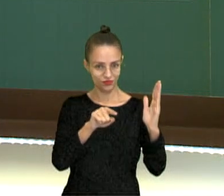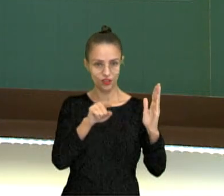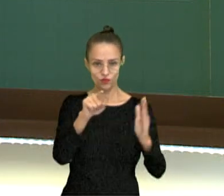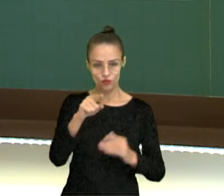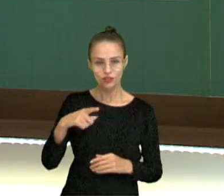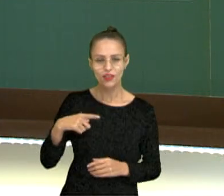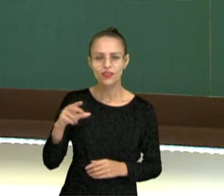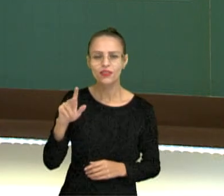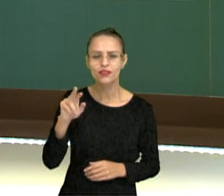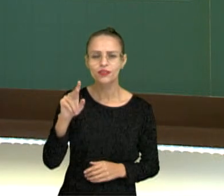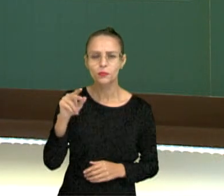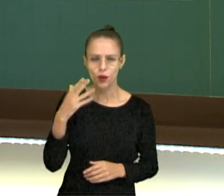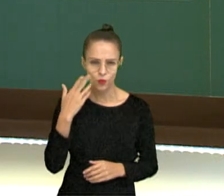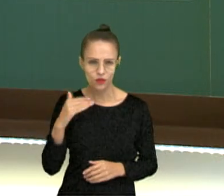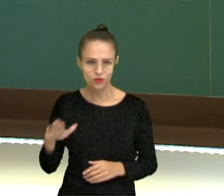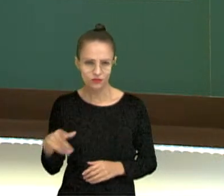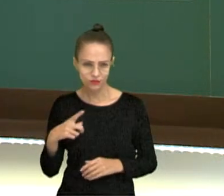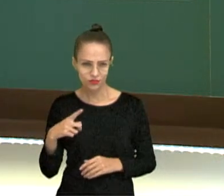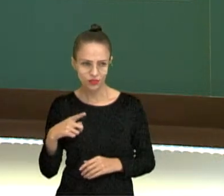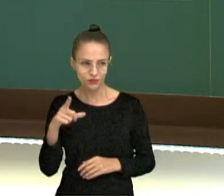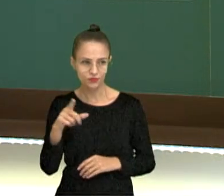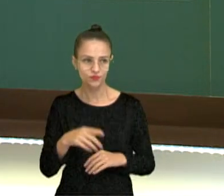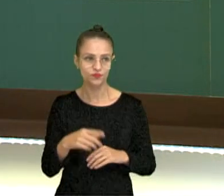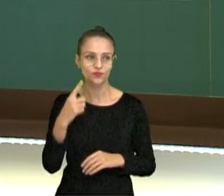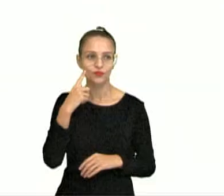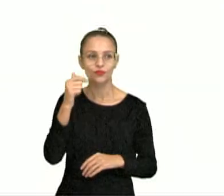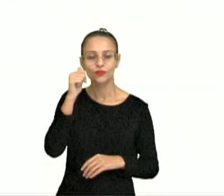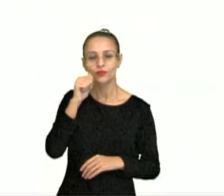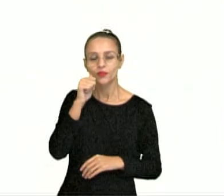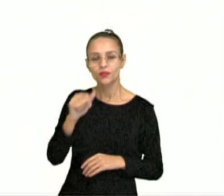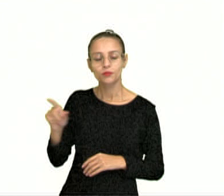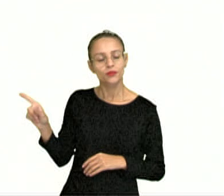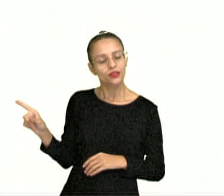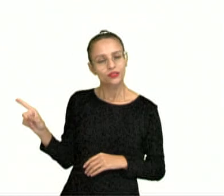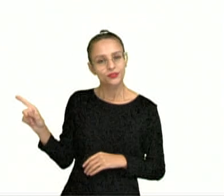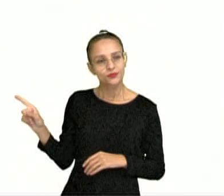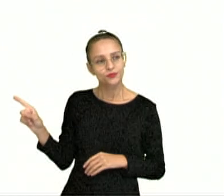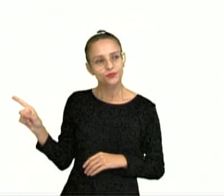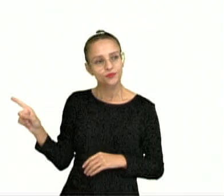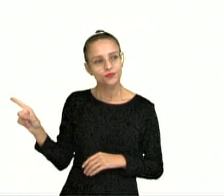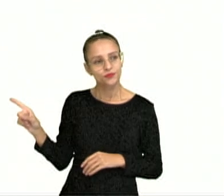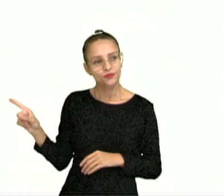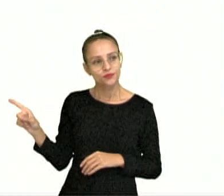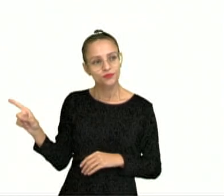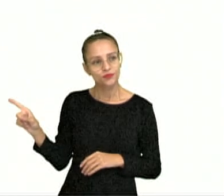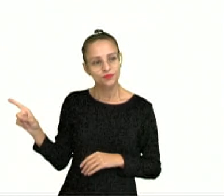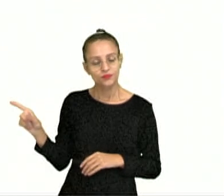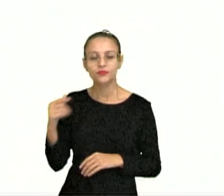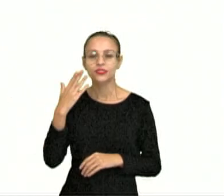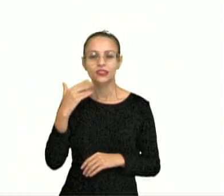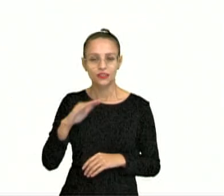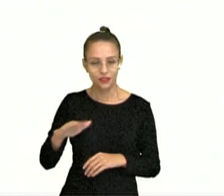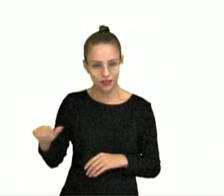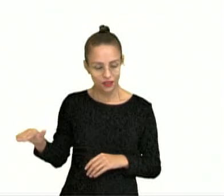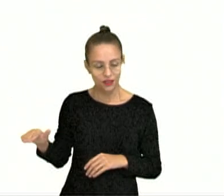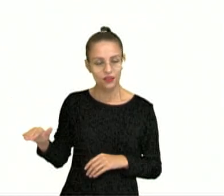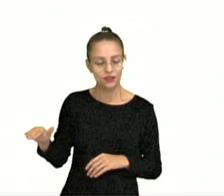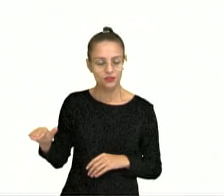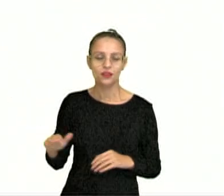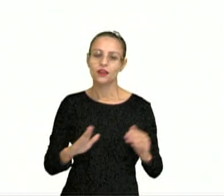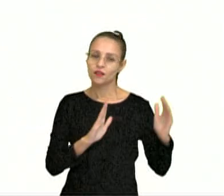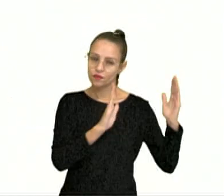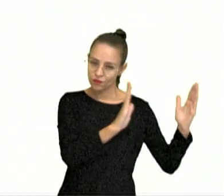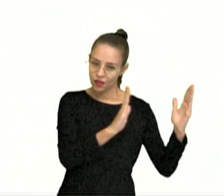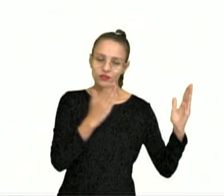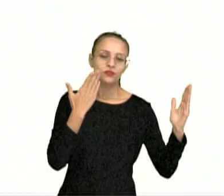um irmãozinho que está nessa idade? Aqui a gente tem uma ilustração de uma criança que está na